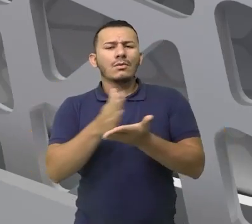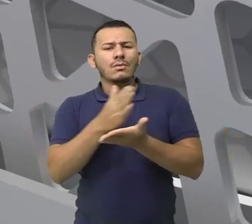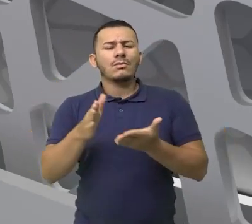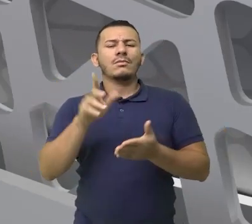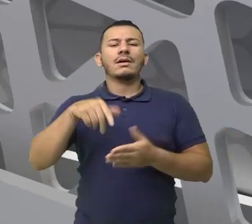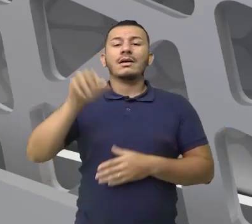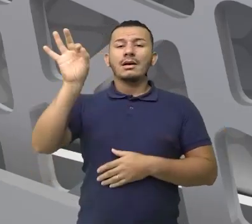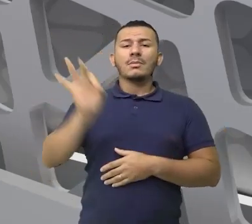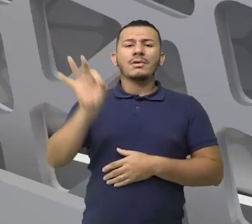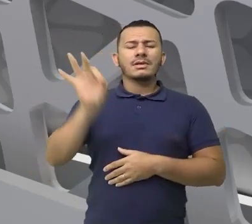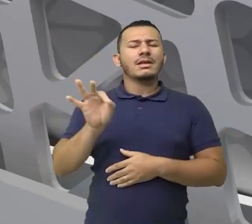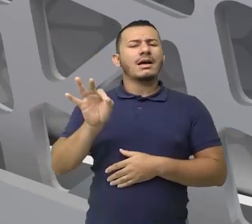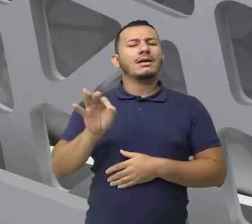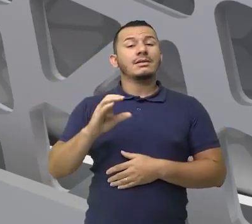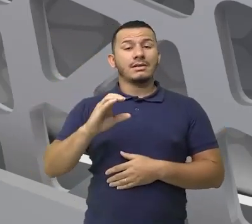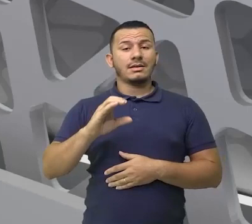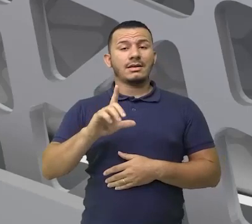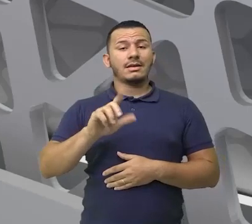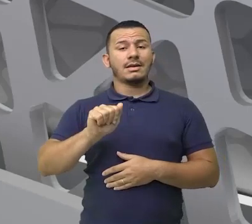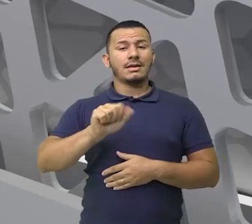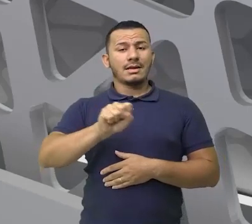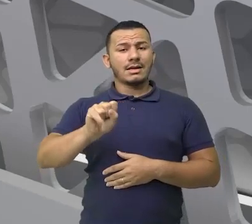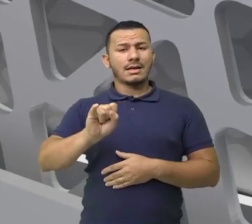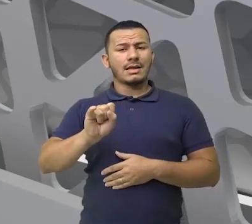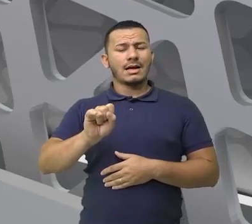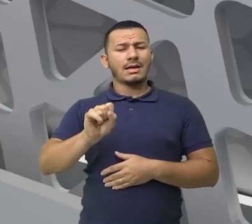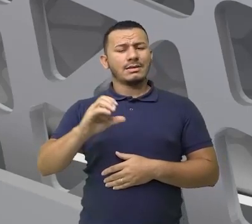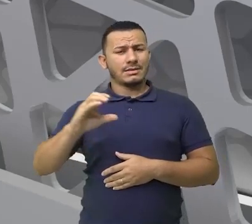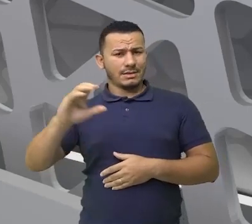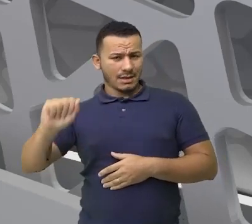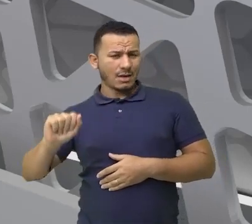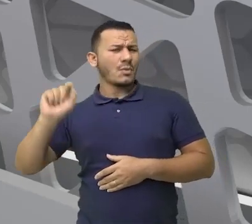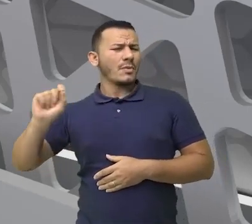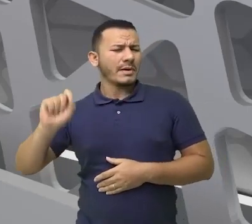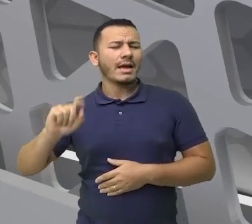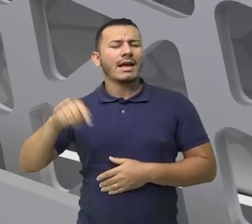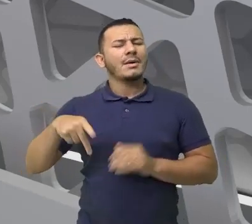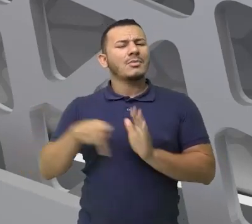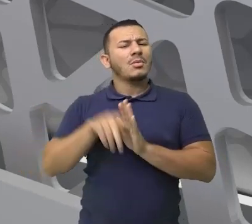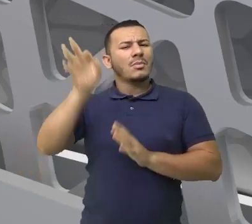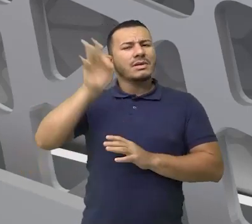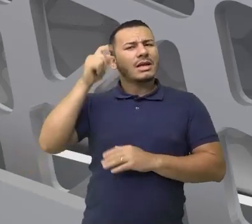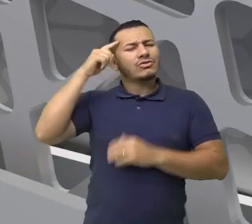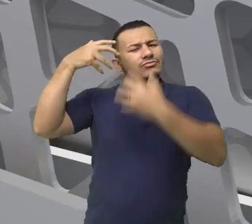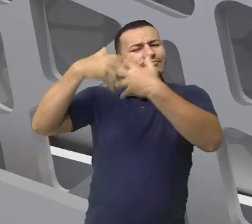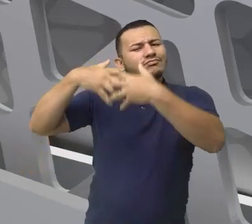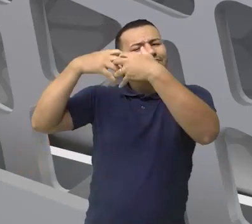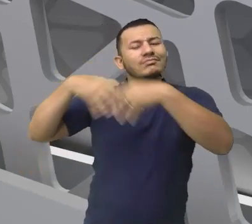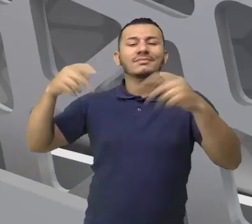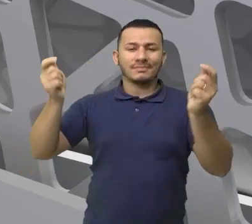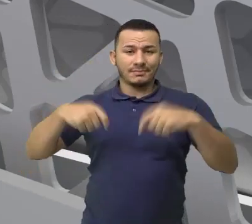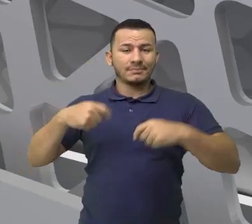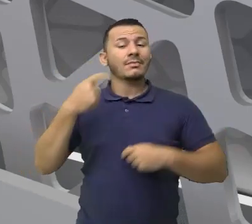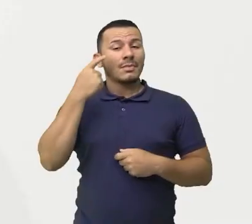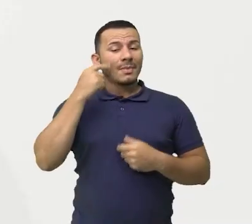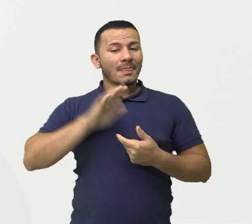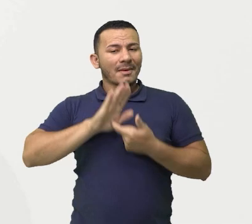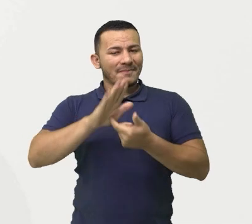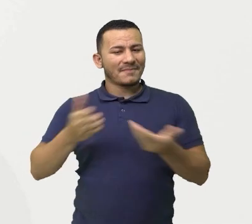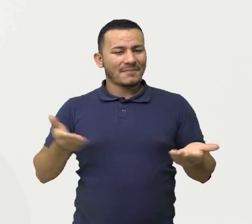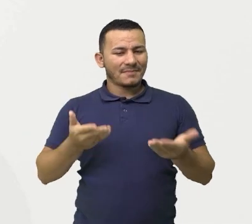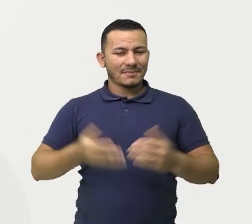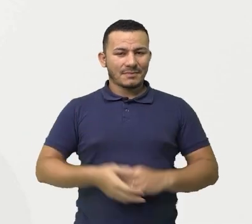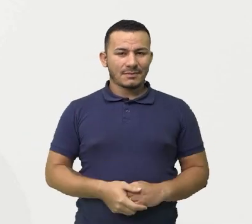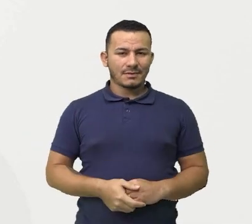de porcentagens clássicas, né? Aquelas porcentagens exatas. E é isso que a gente vai começar, então, a ver aqui na nossa aula de